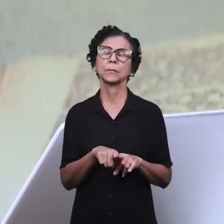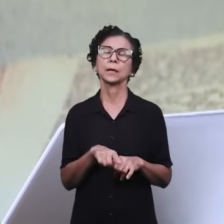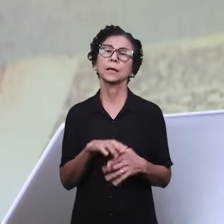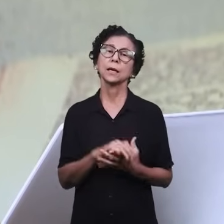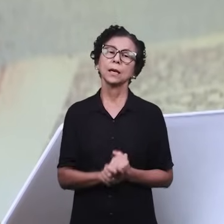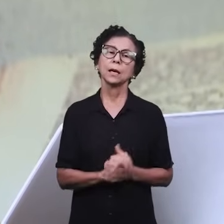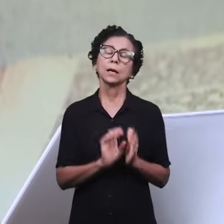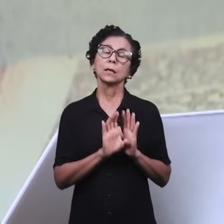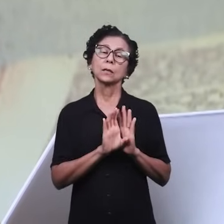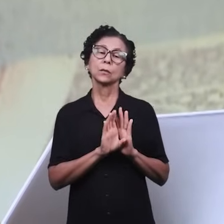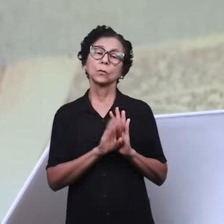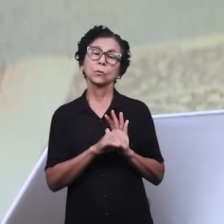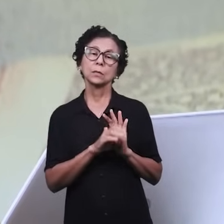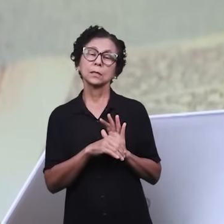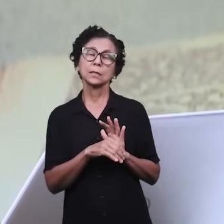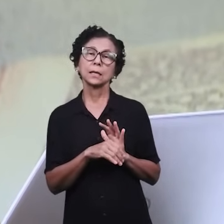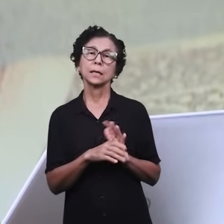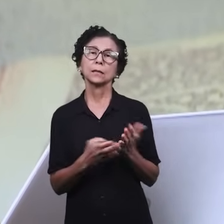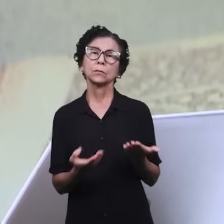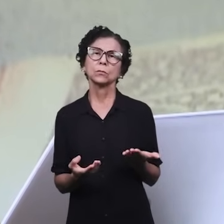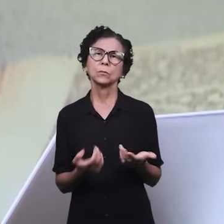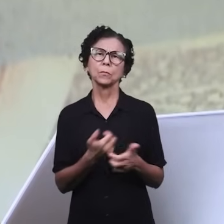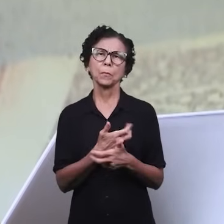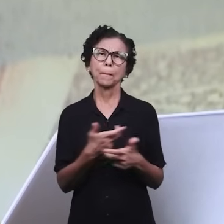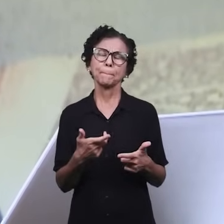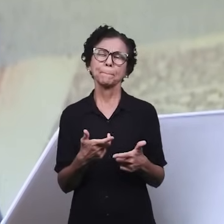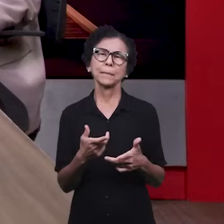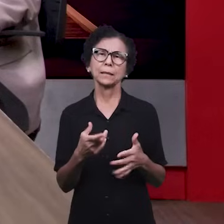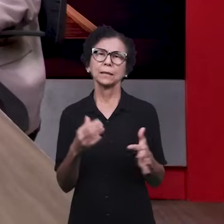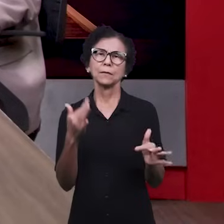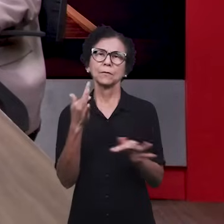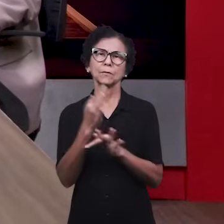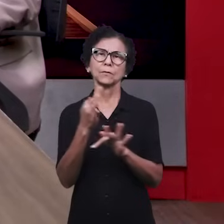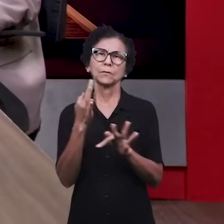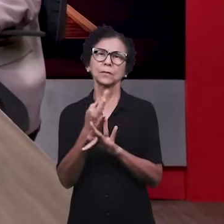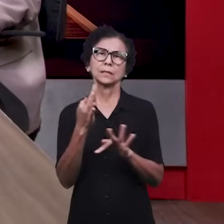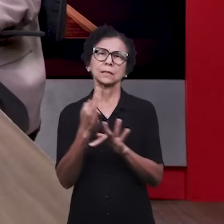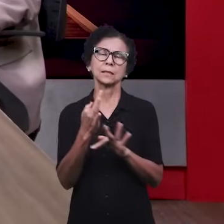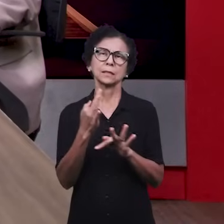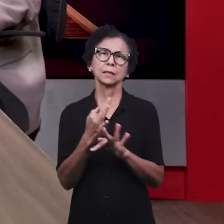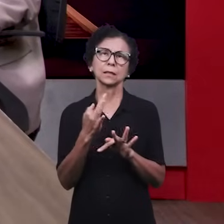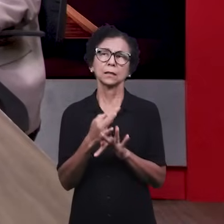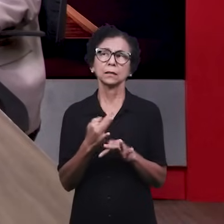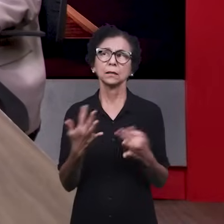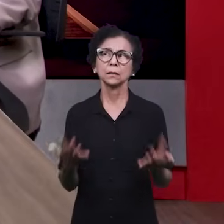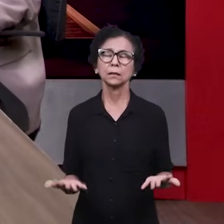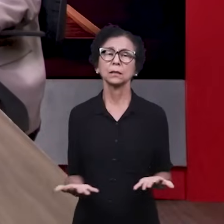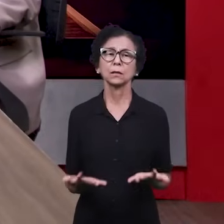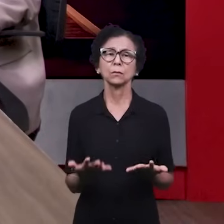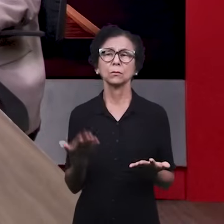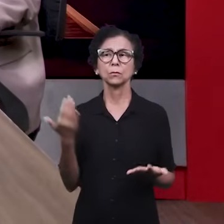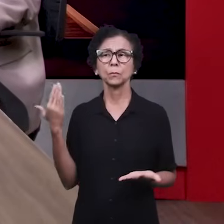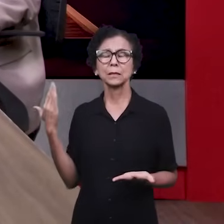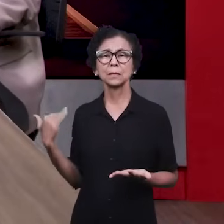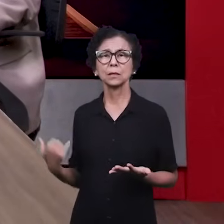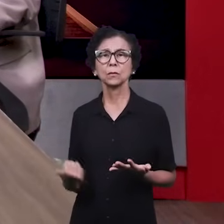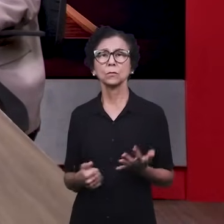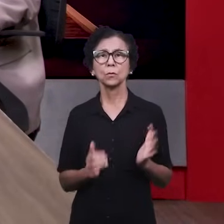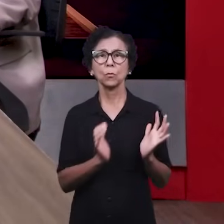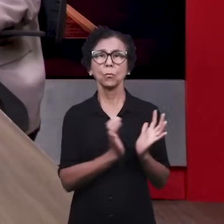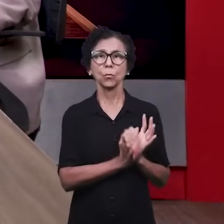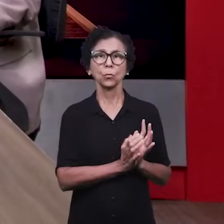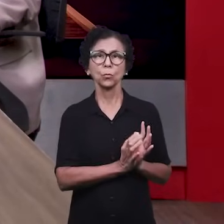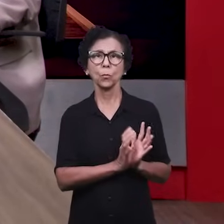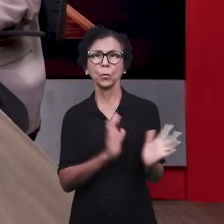conceitos na metafísica neoplatônica também. Então você vê, são todos homens dessa era primitiva, são homens os